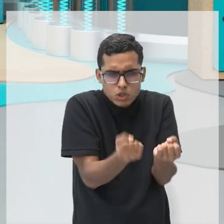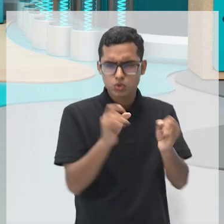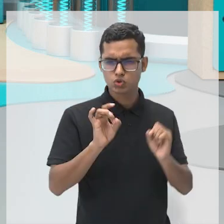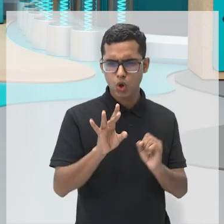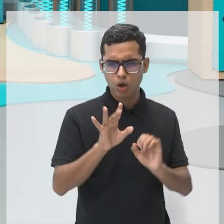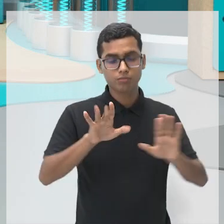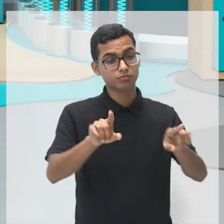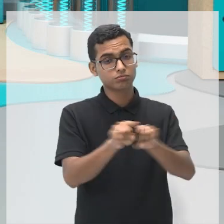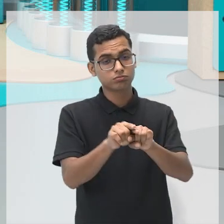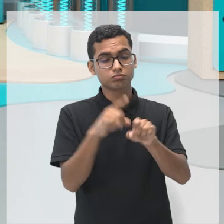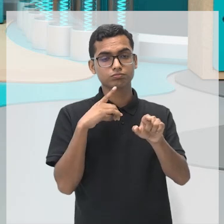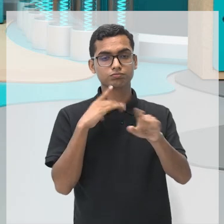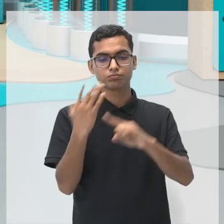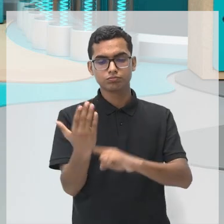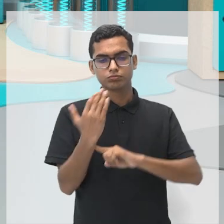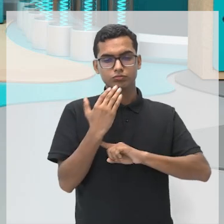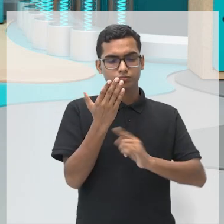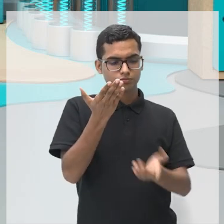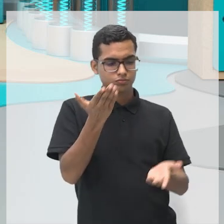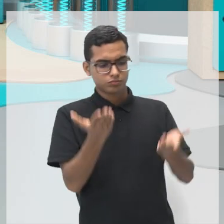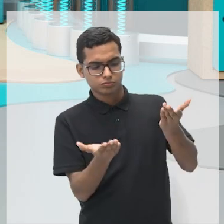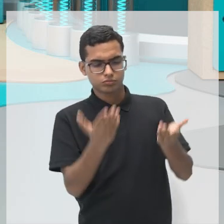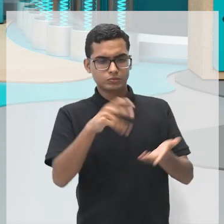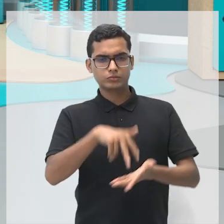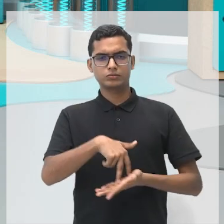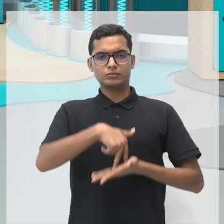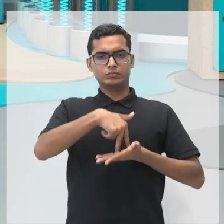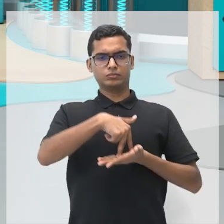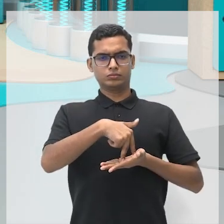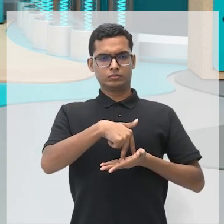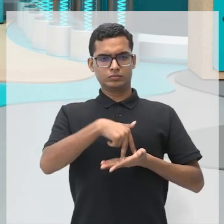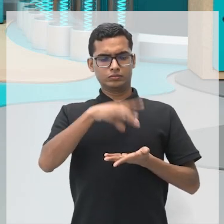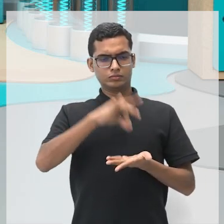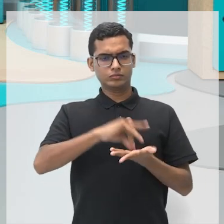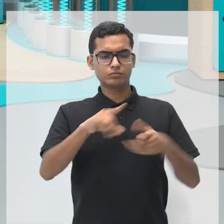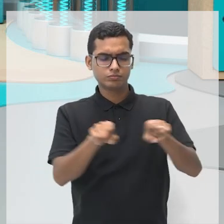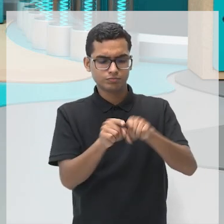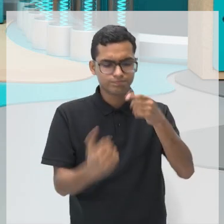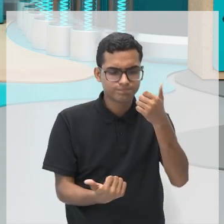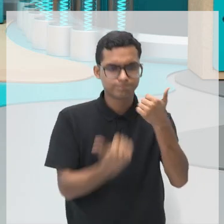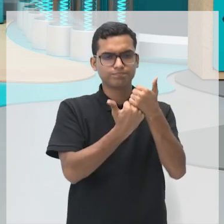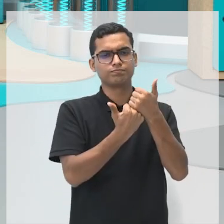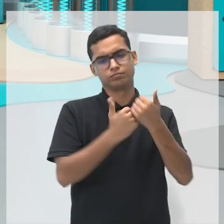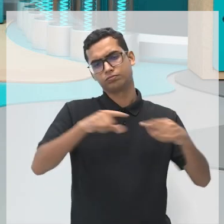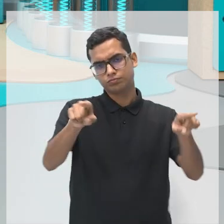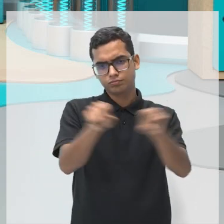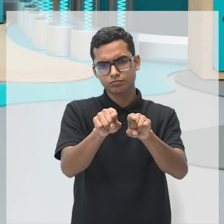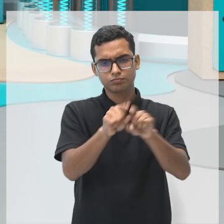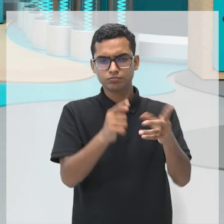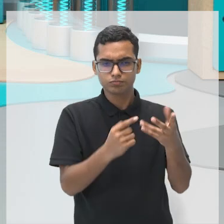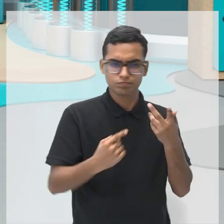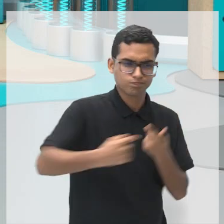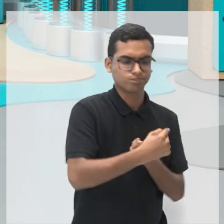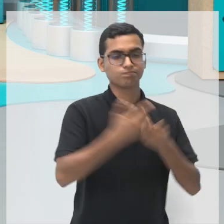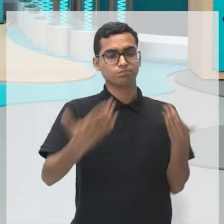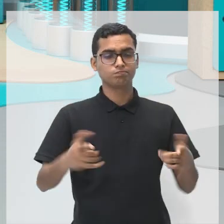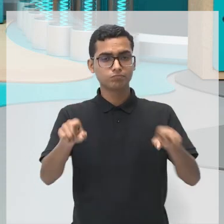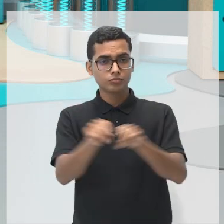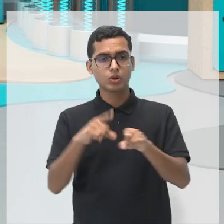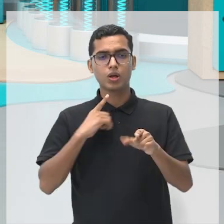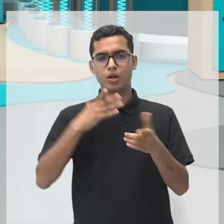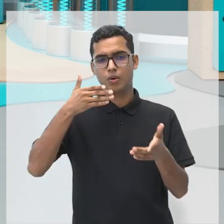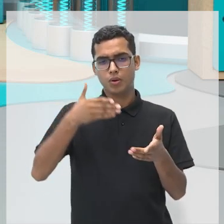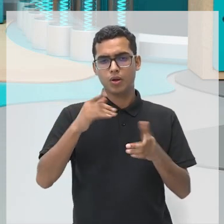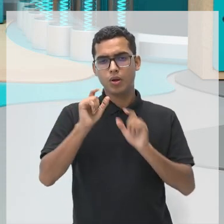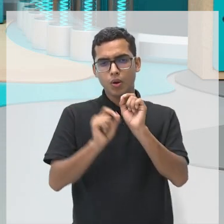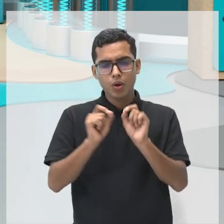no equilíbrio, na manutenção da postura, no suporte a essas cargas e muito mais. Então é muito limitado,